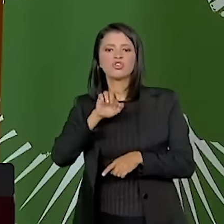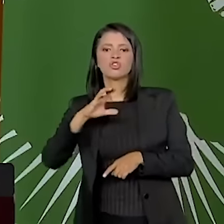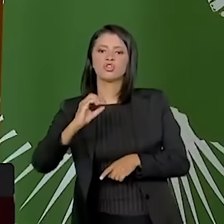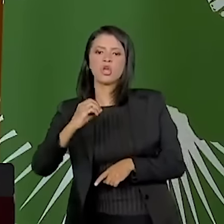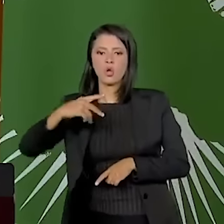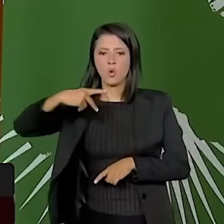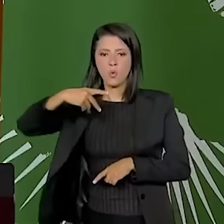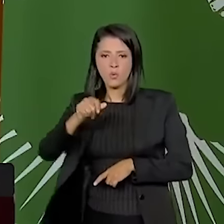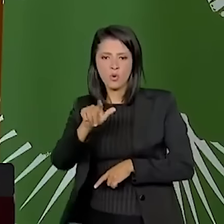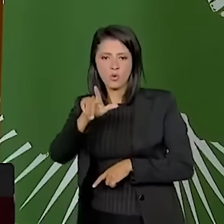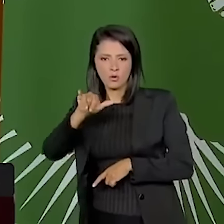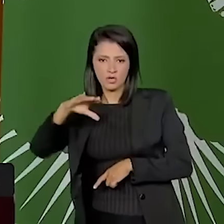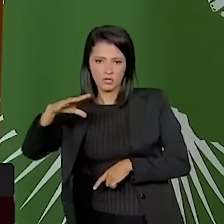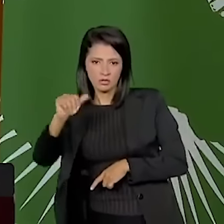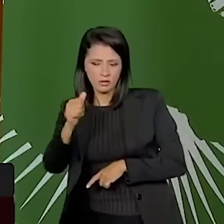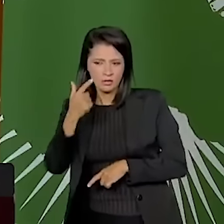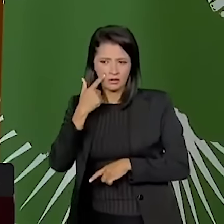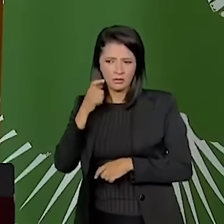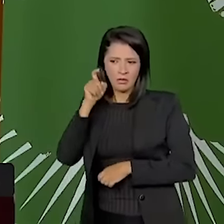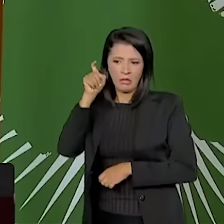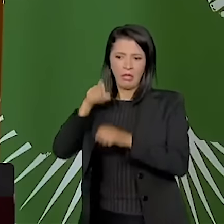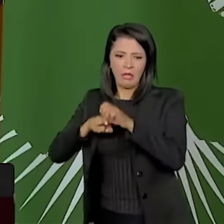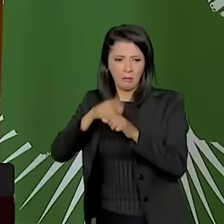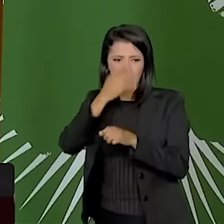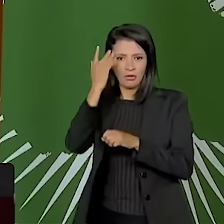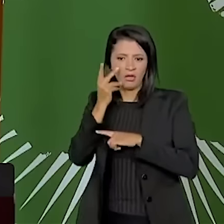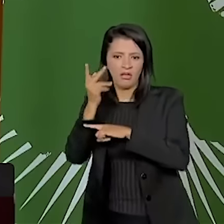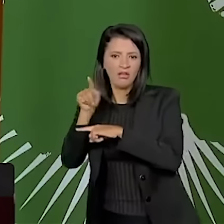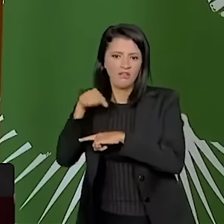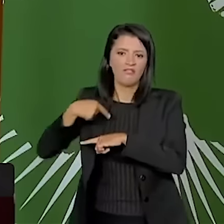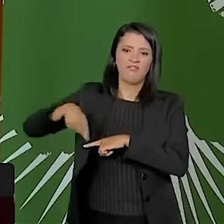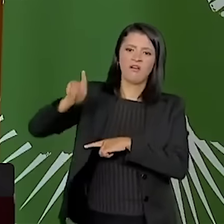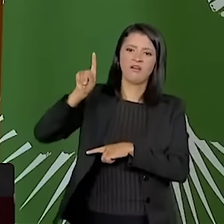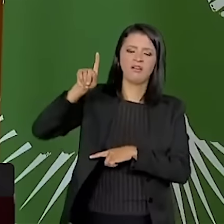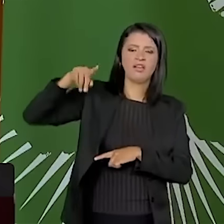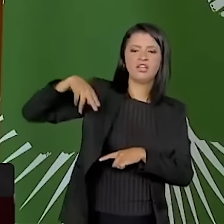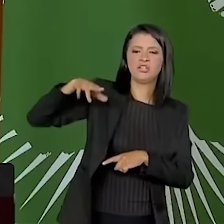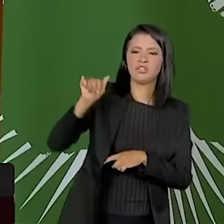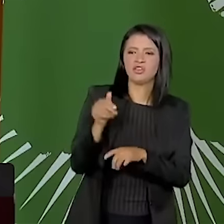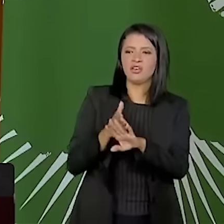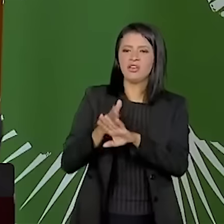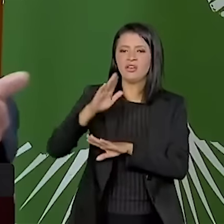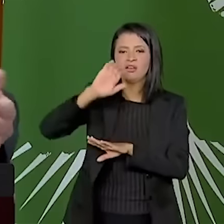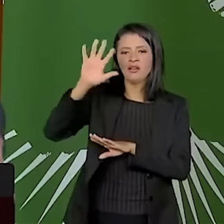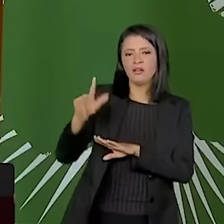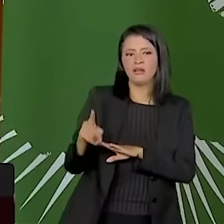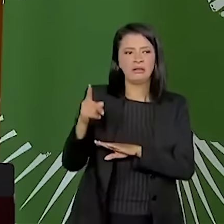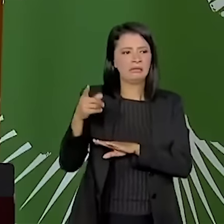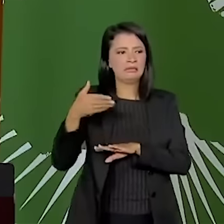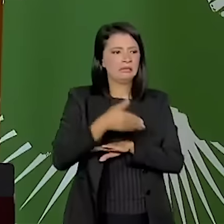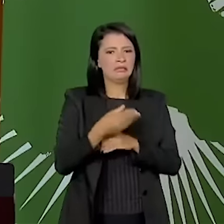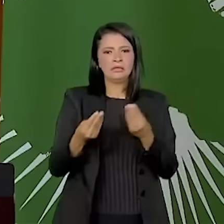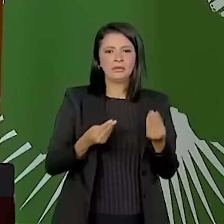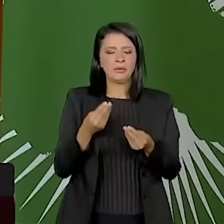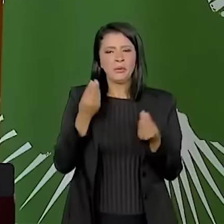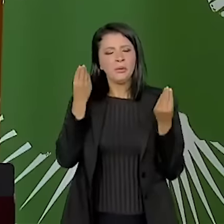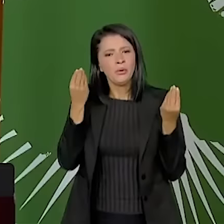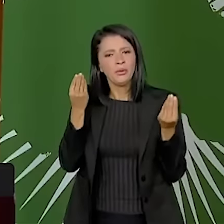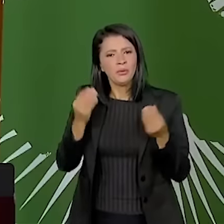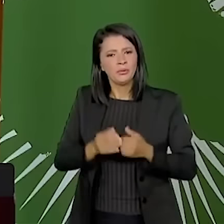não ficar dependendo de alguém para ir à Nigéria, poder saber a Europa para depois descer para a Nigéria. Não tem nenhum